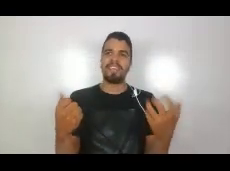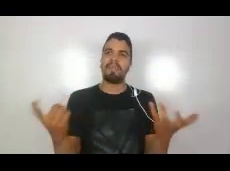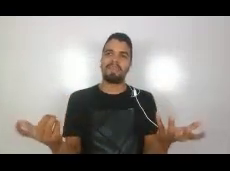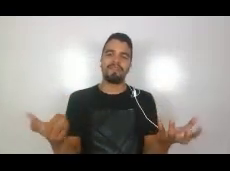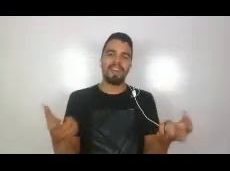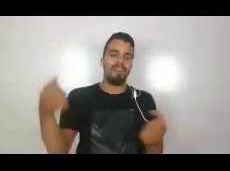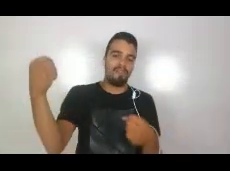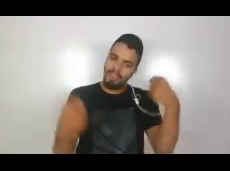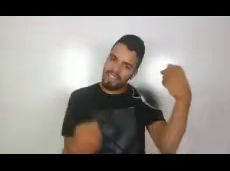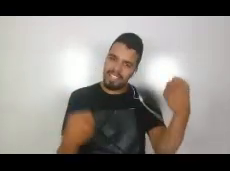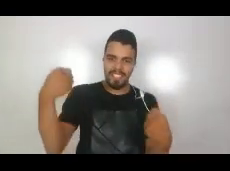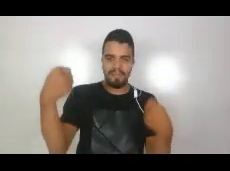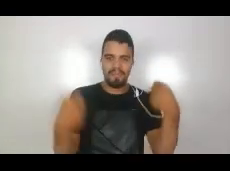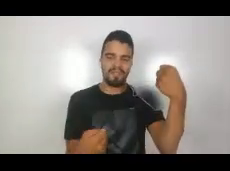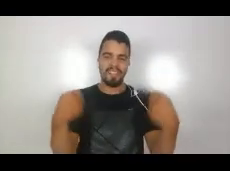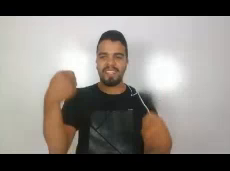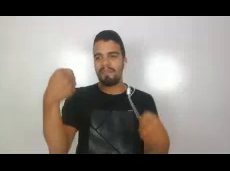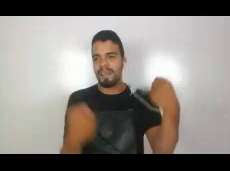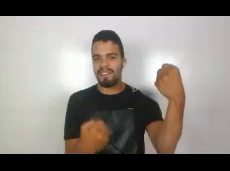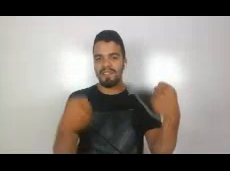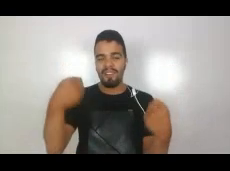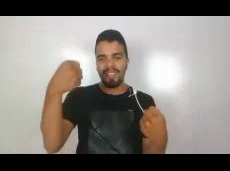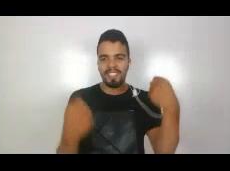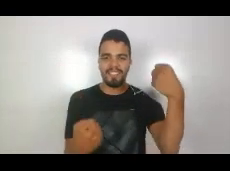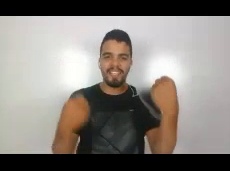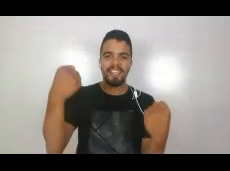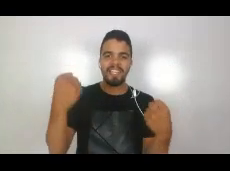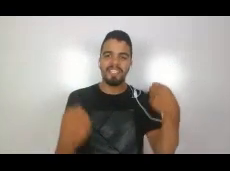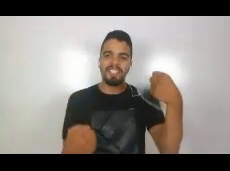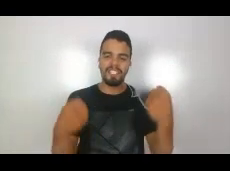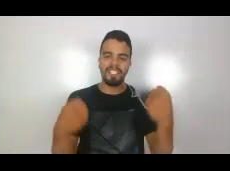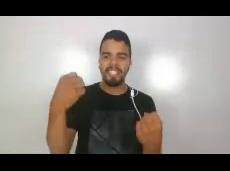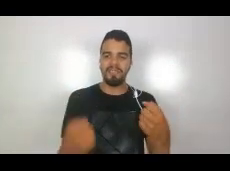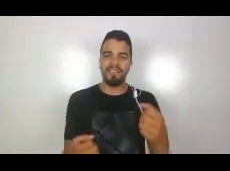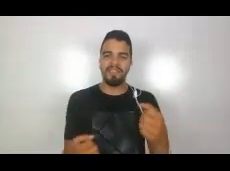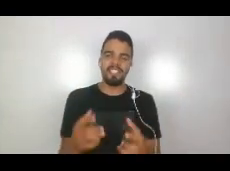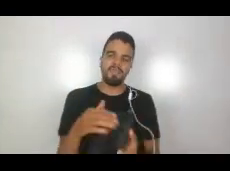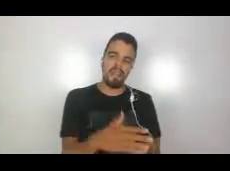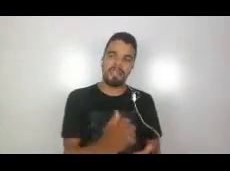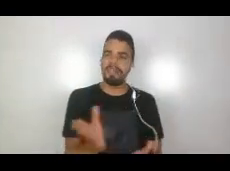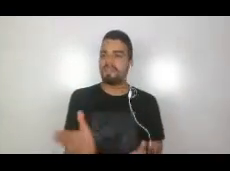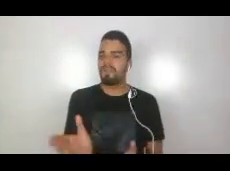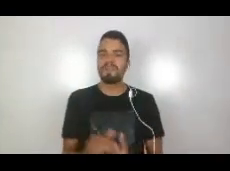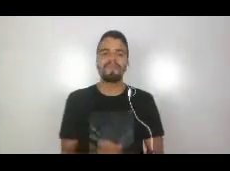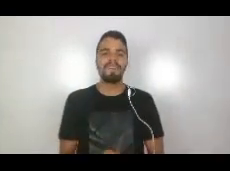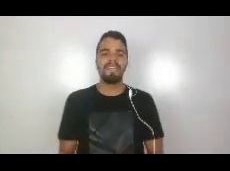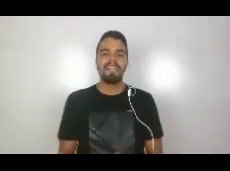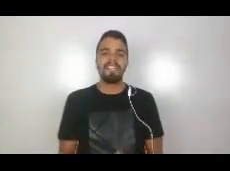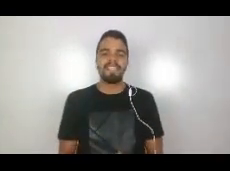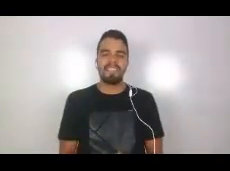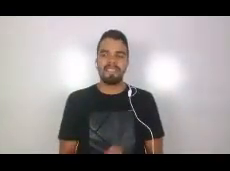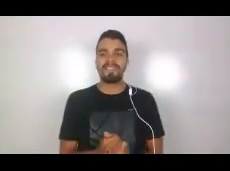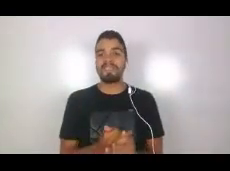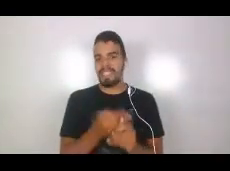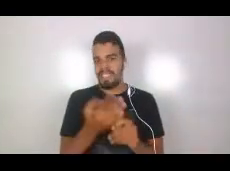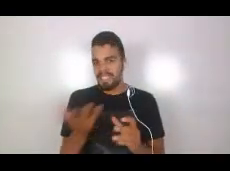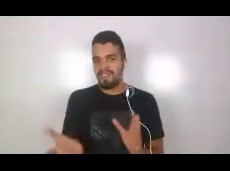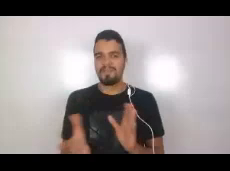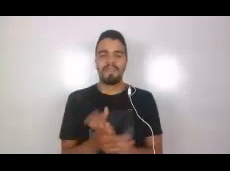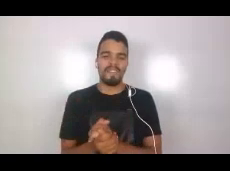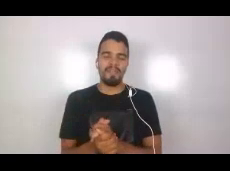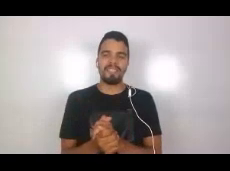representar. Então, o que representa o carro? O volante, né? A pessoa está aqui pegando o volante, né? Gira aqui o volante para um lado para o outro. Então, esses são